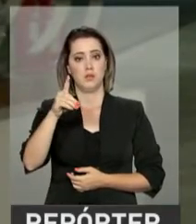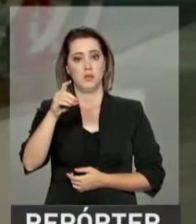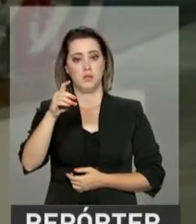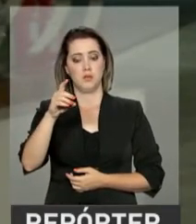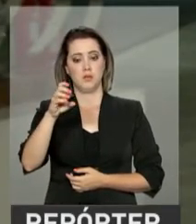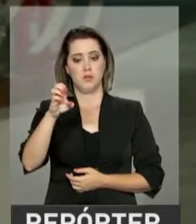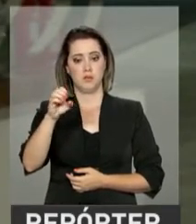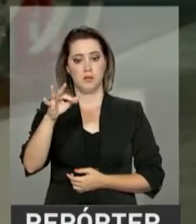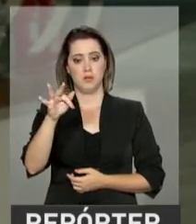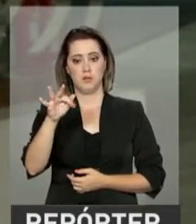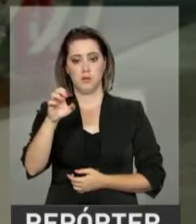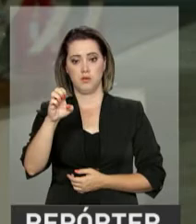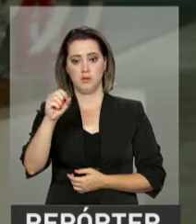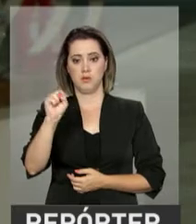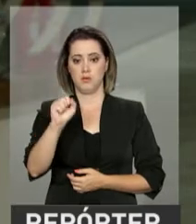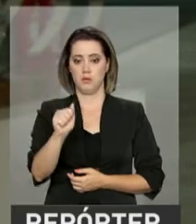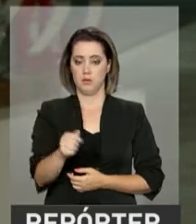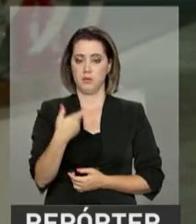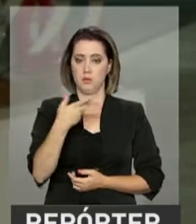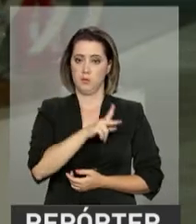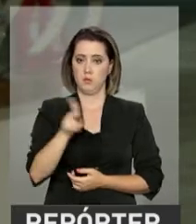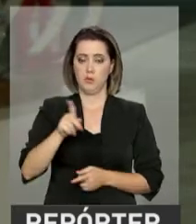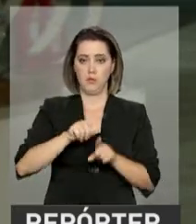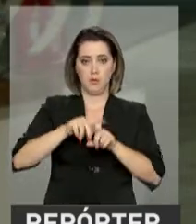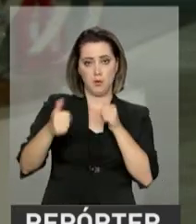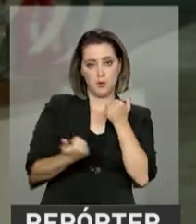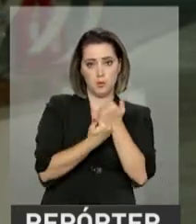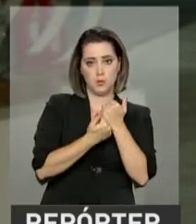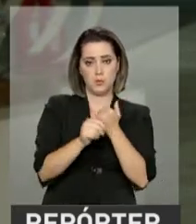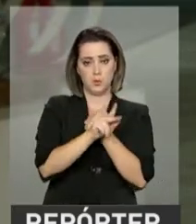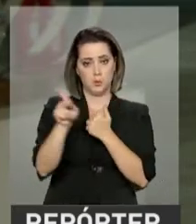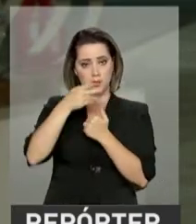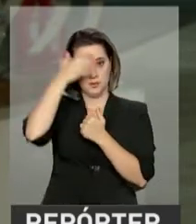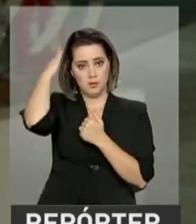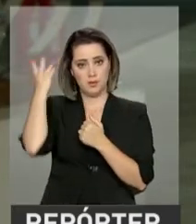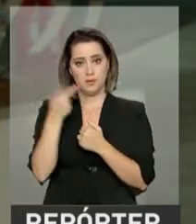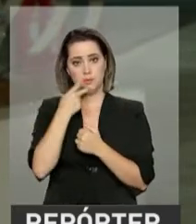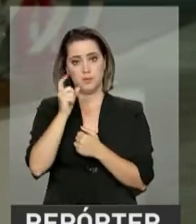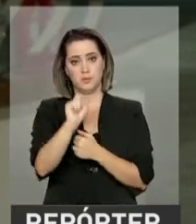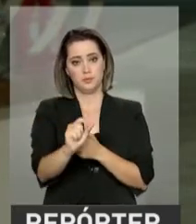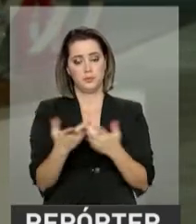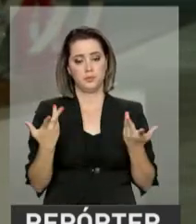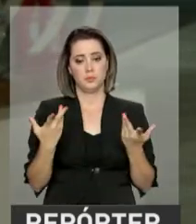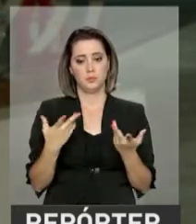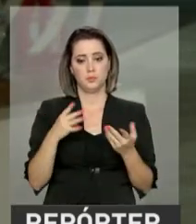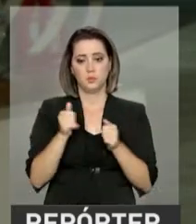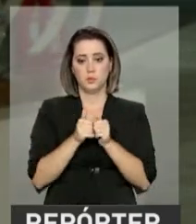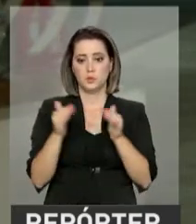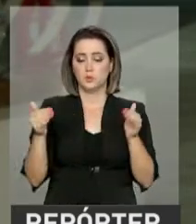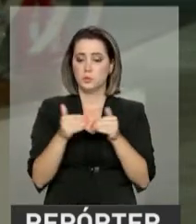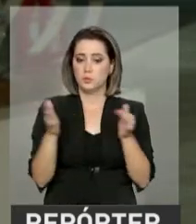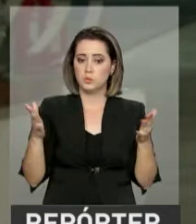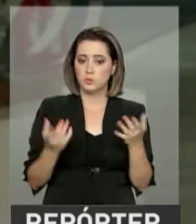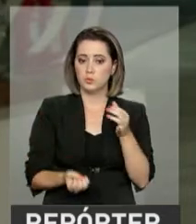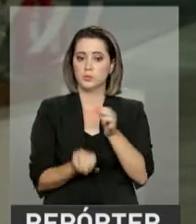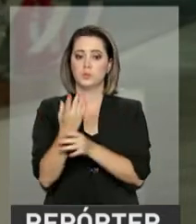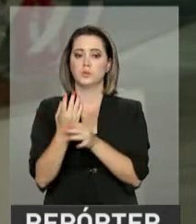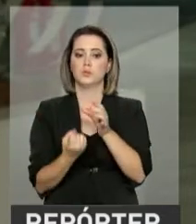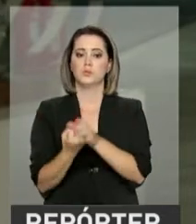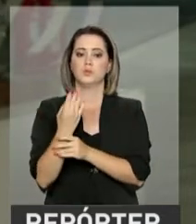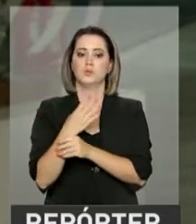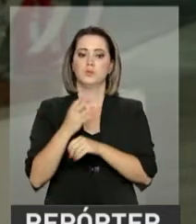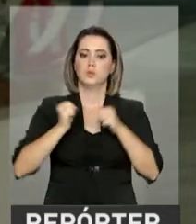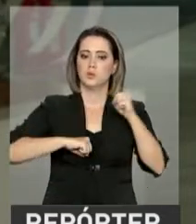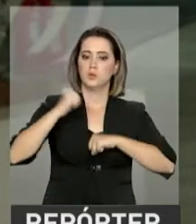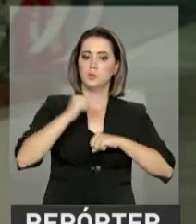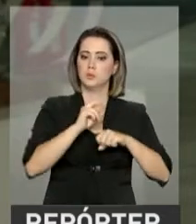mais entrou sonora do presidente michel temer que comentou sobre a ampliação o crescimento da indústria nacional